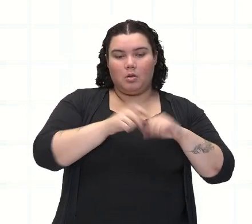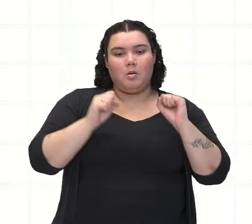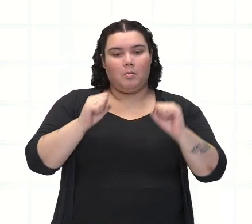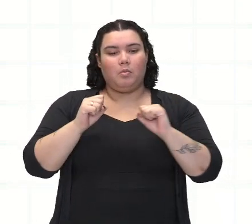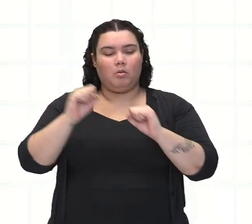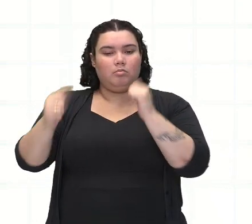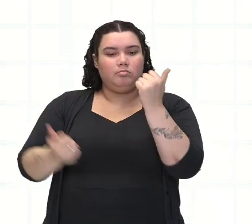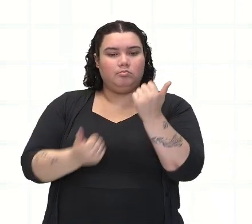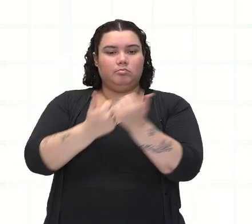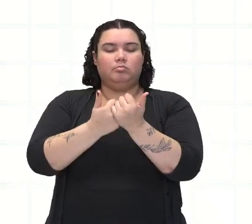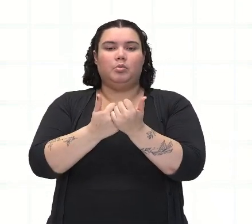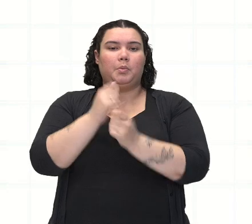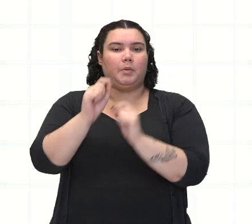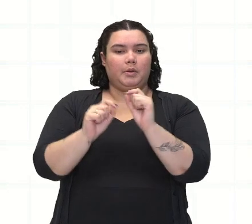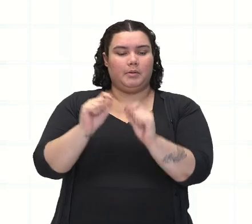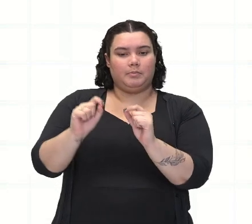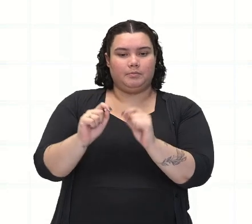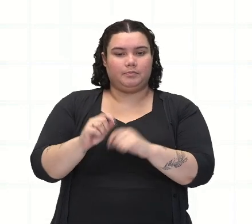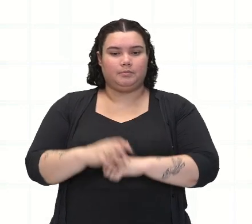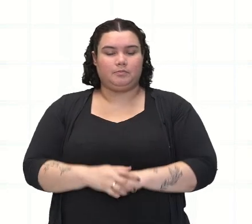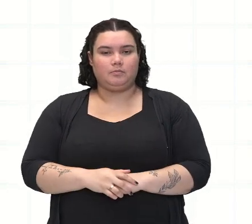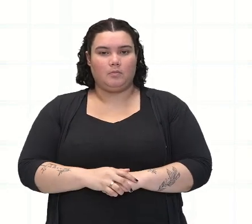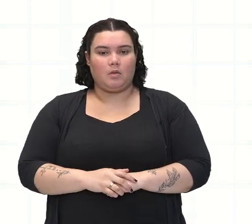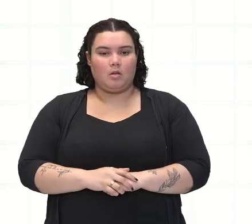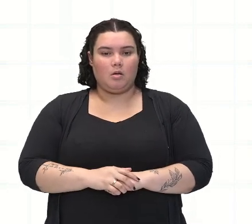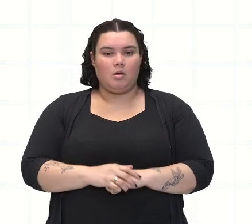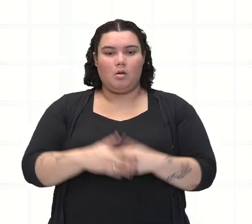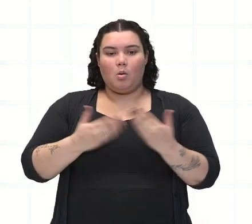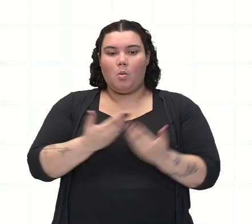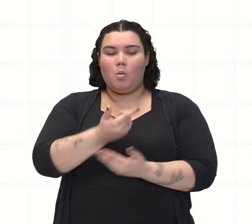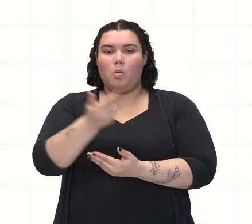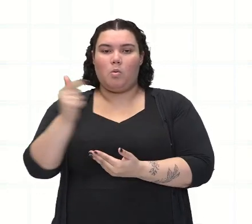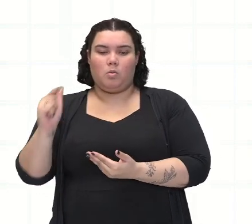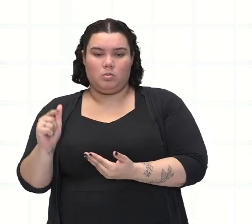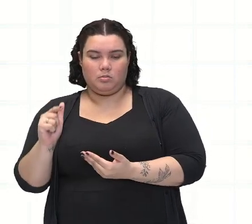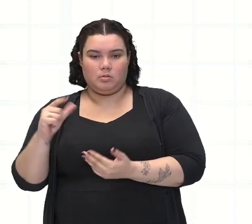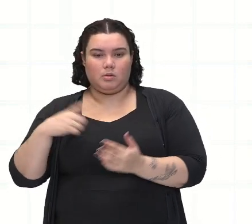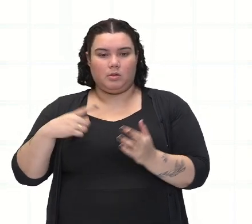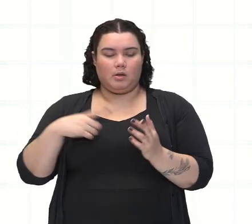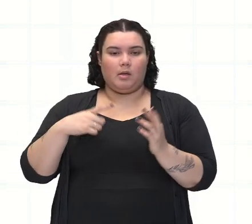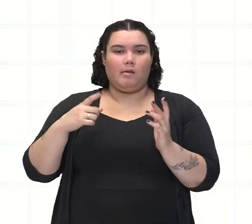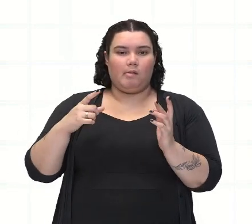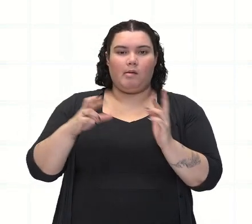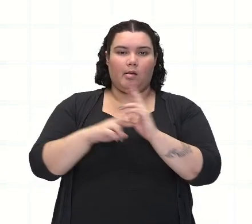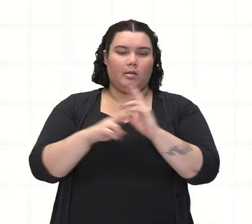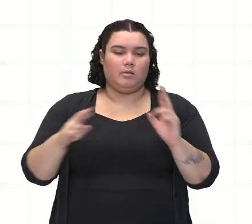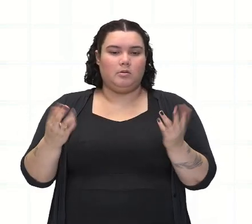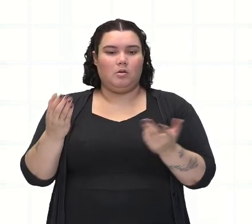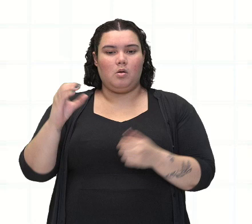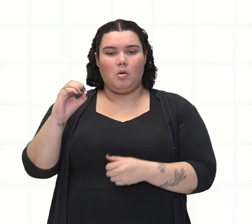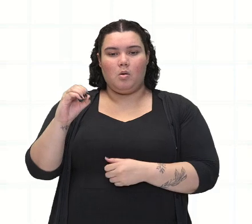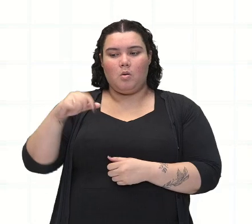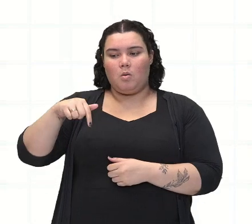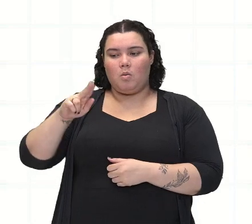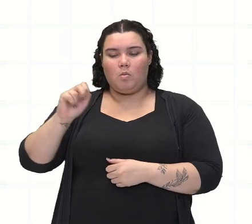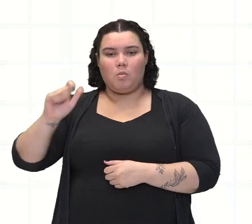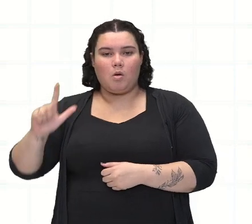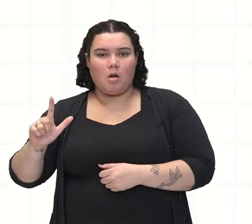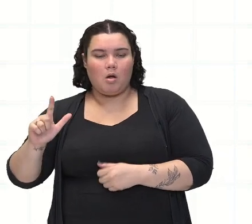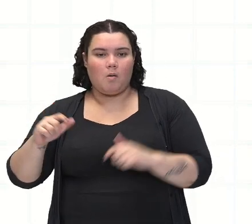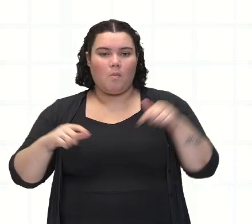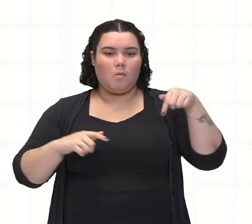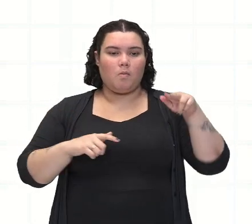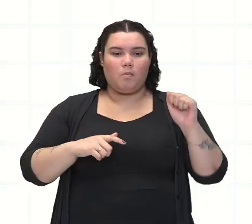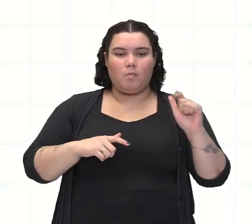ser substituído pelo outro, né, relativo, que pode ser o qual, a